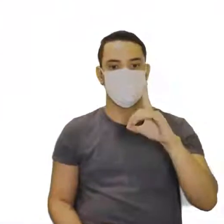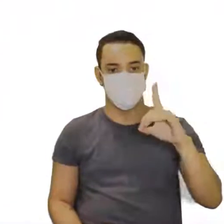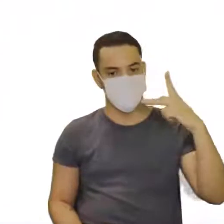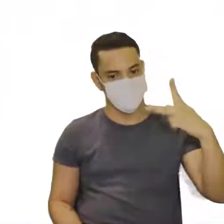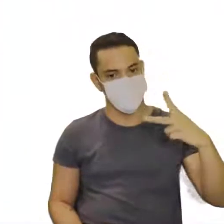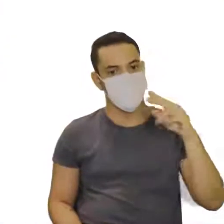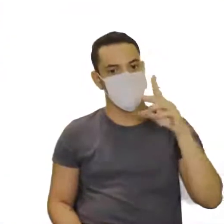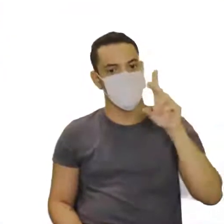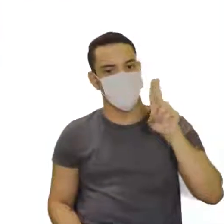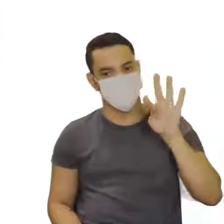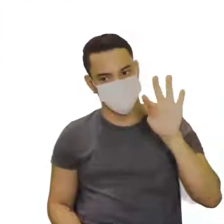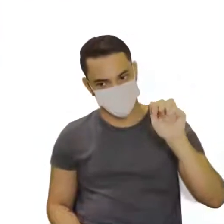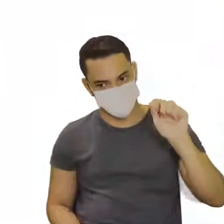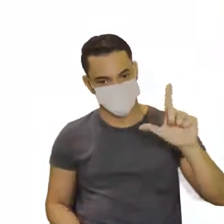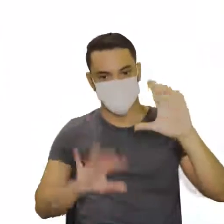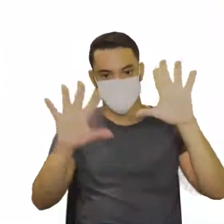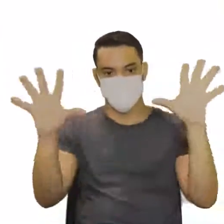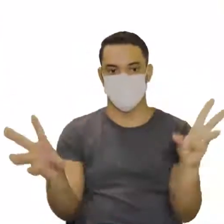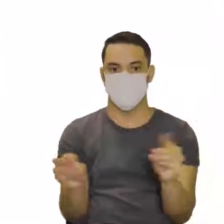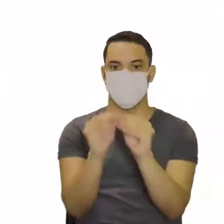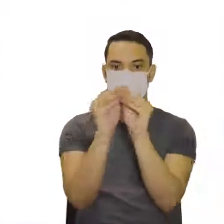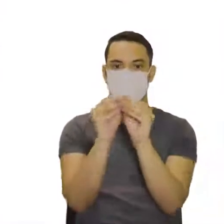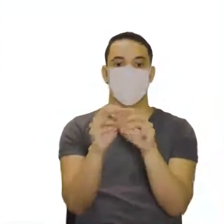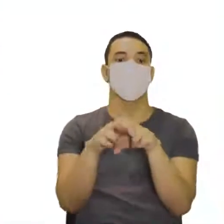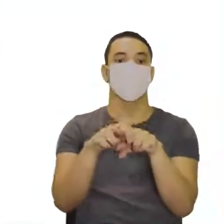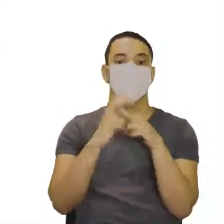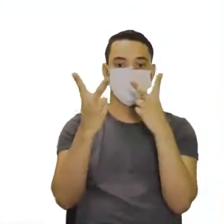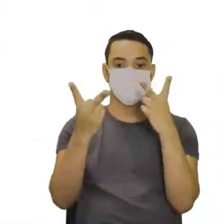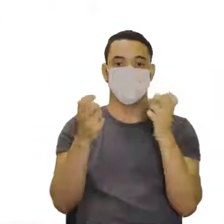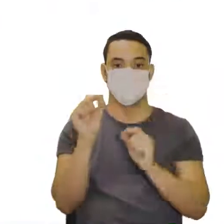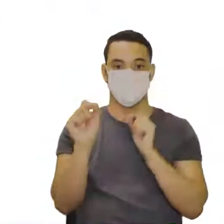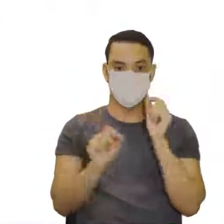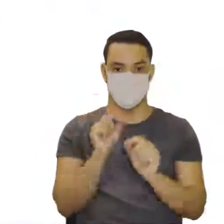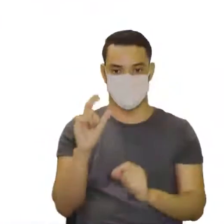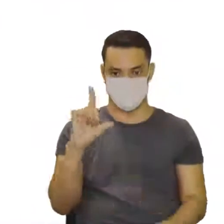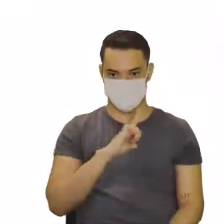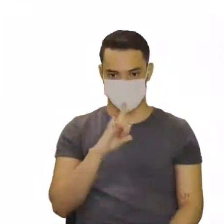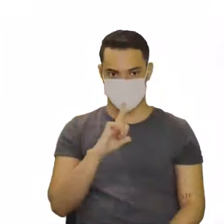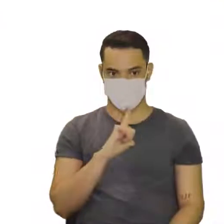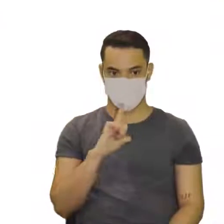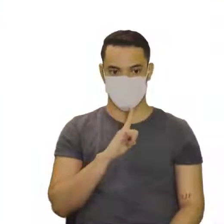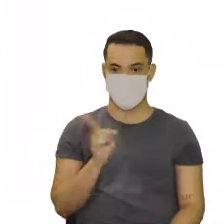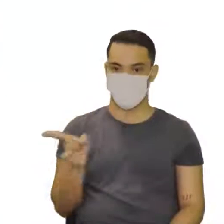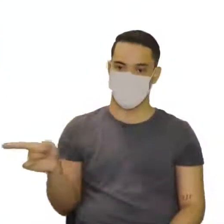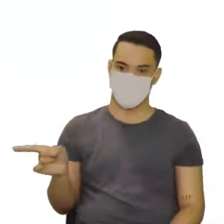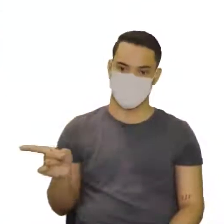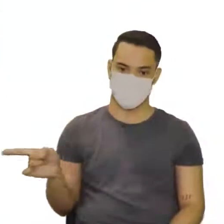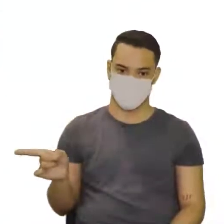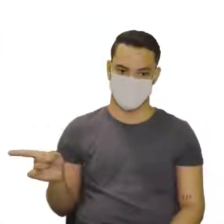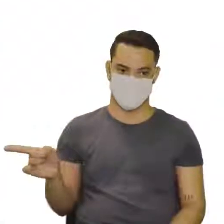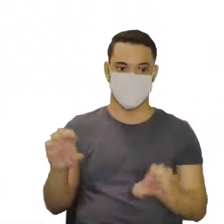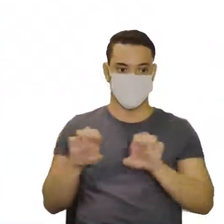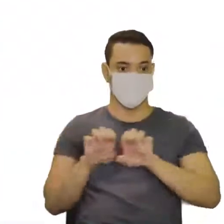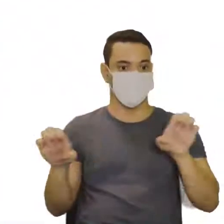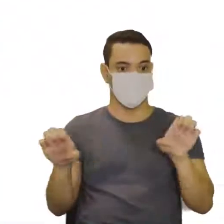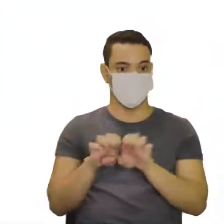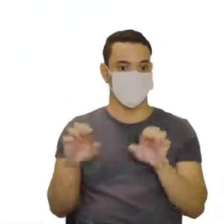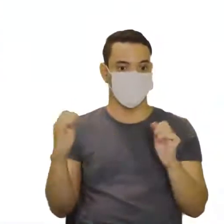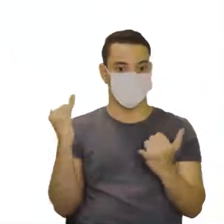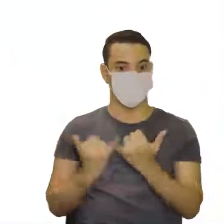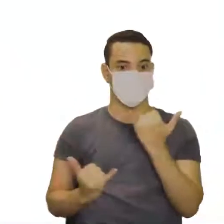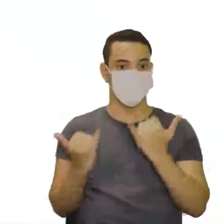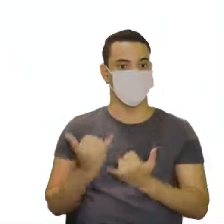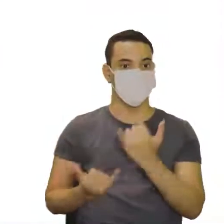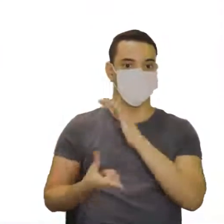útil. Então, vocês podem perceber aqui, ó, eu tenho basicamente a equação bem parecida